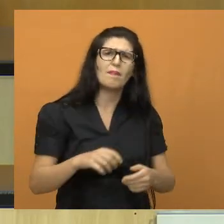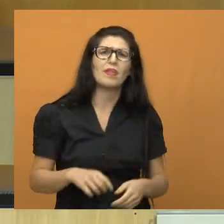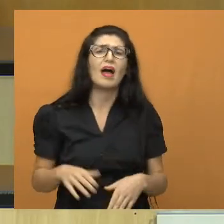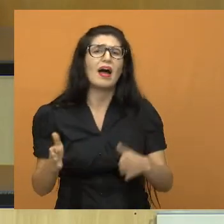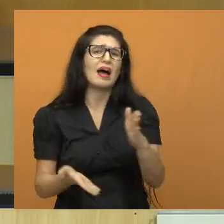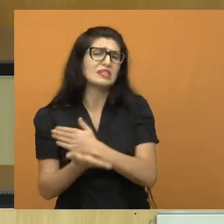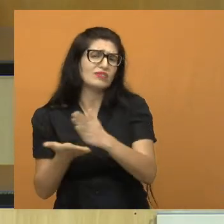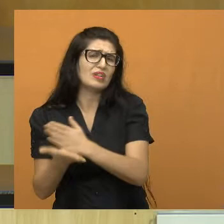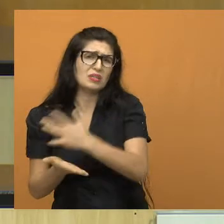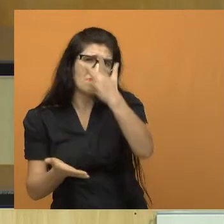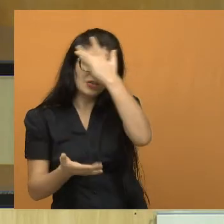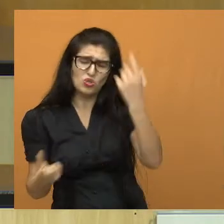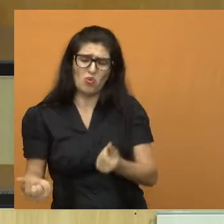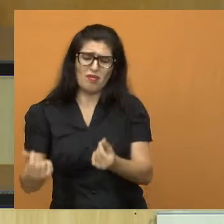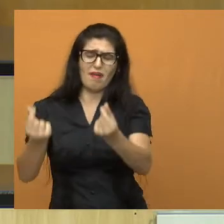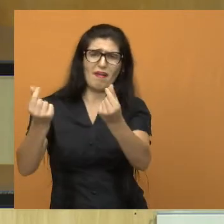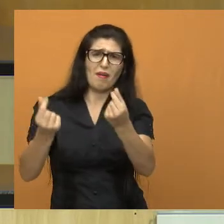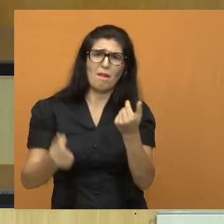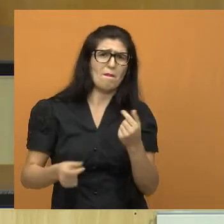têm segurança.